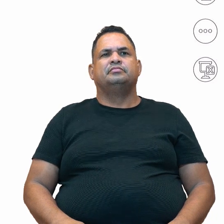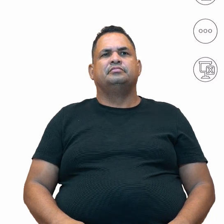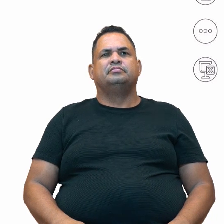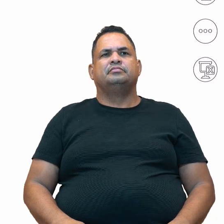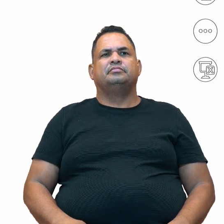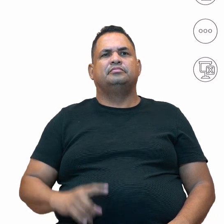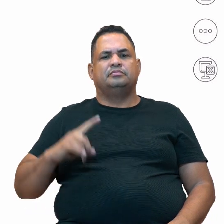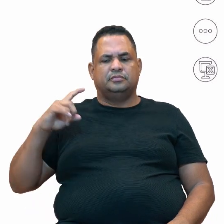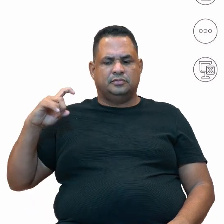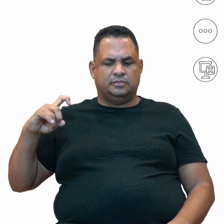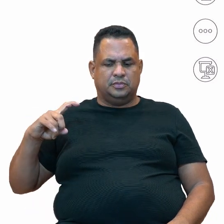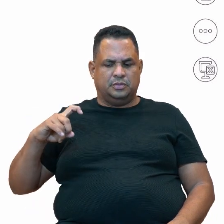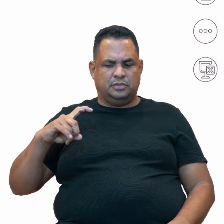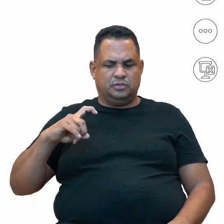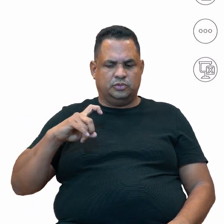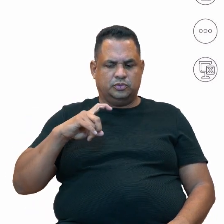Espermatozoide